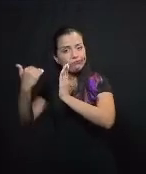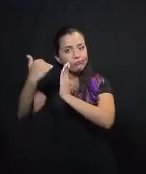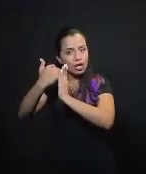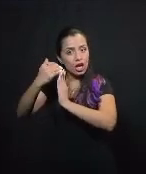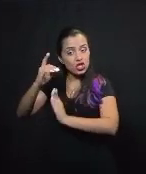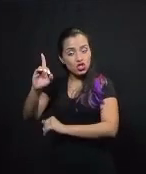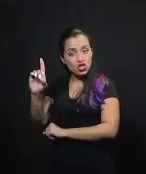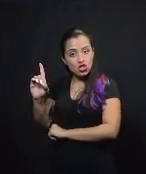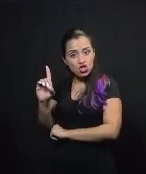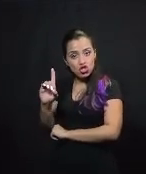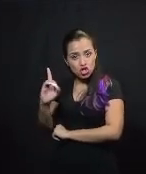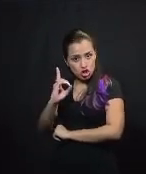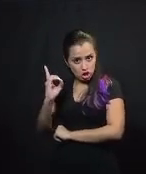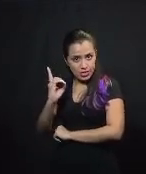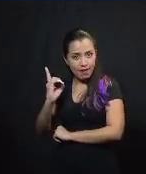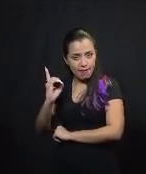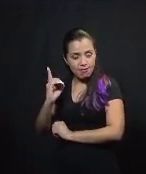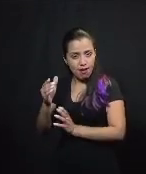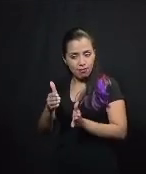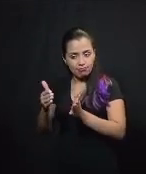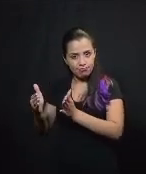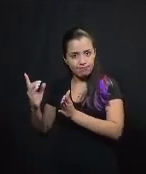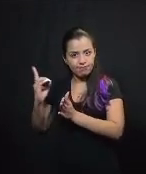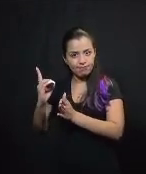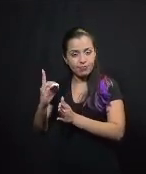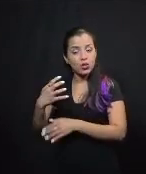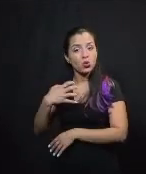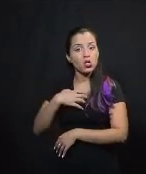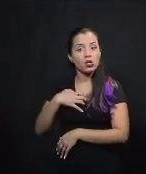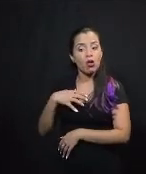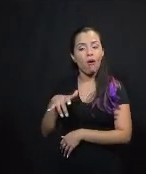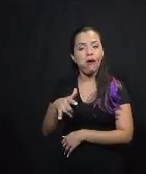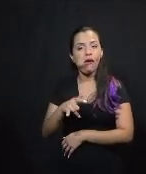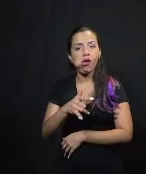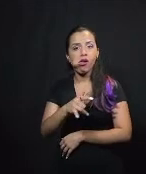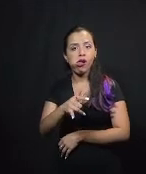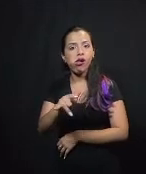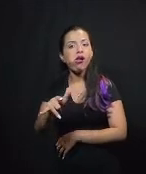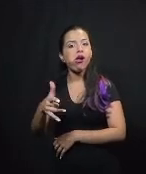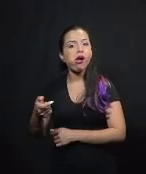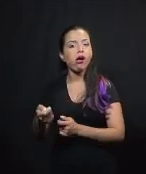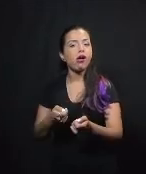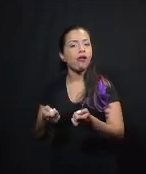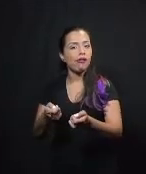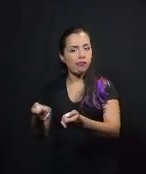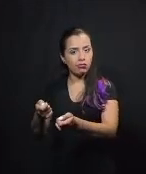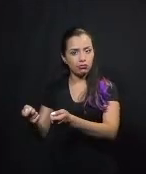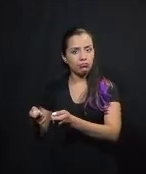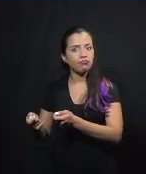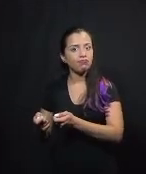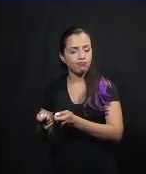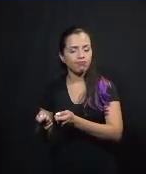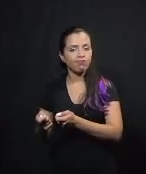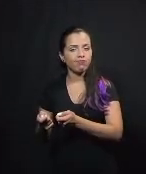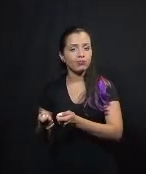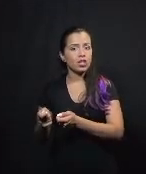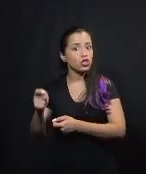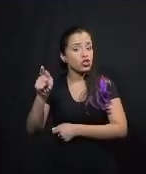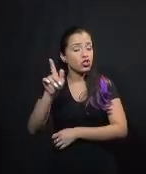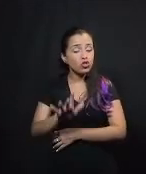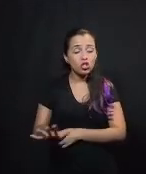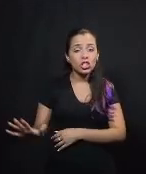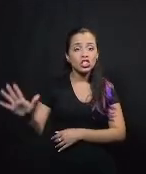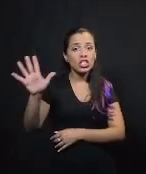a utilização, a manipulação de certos temas da extrema-direita, tem um sentido geral nos